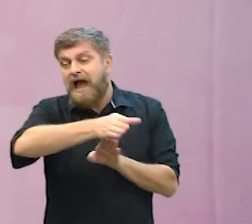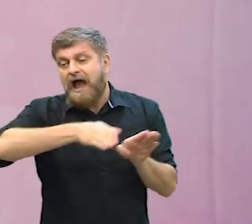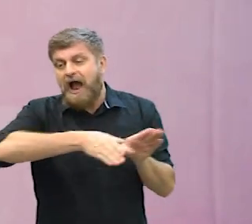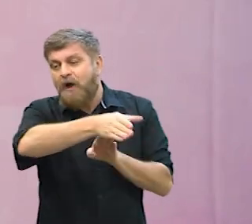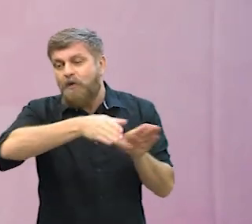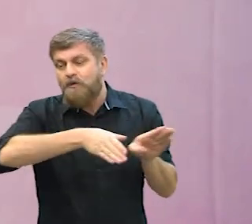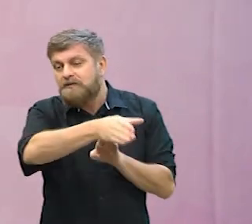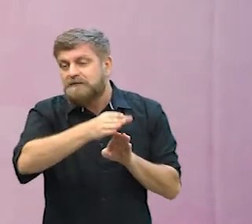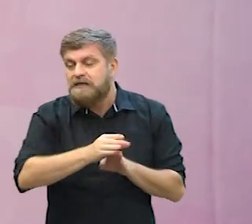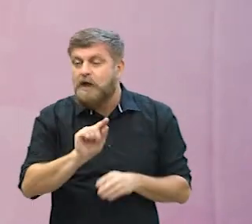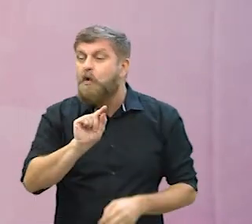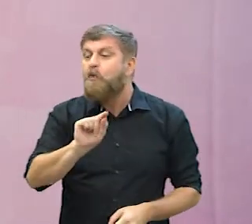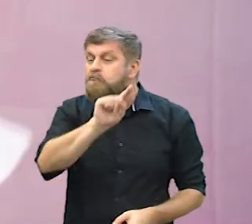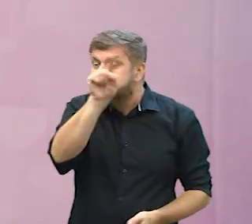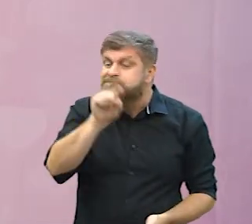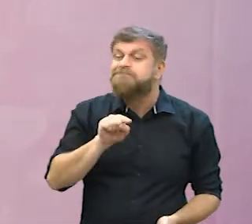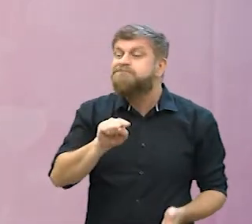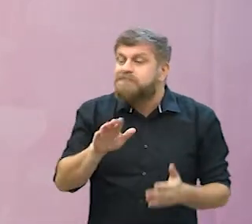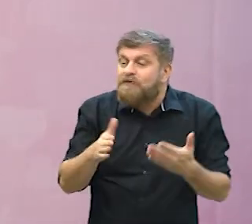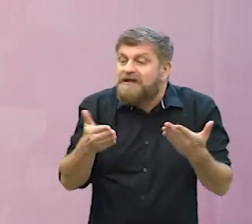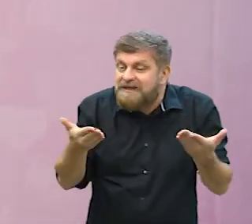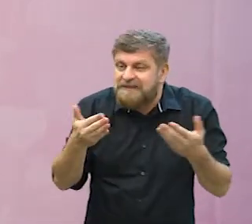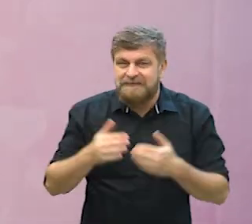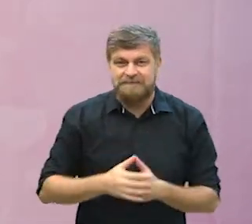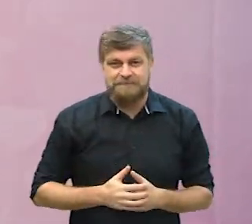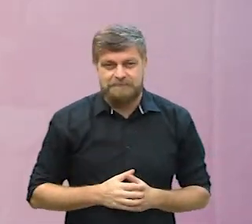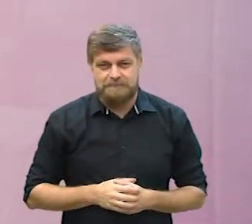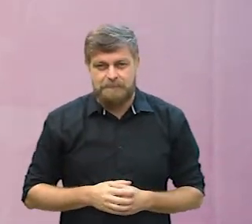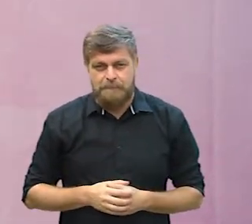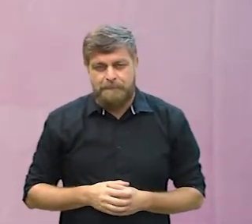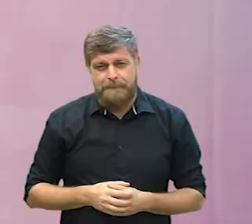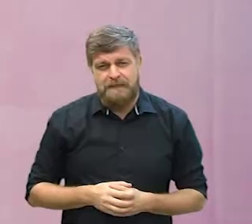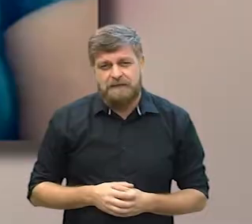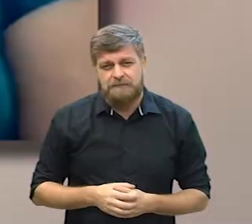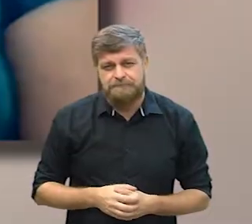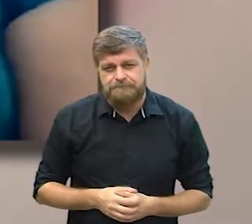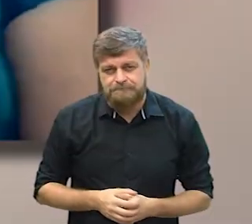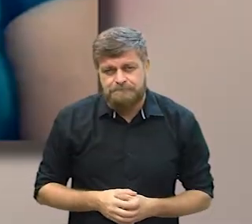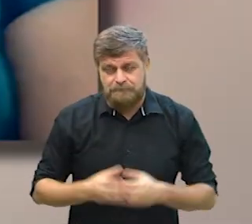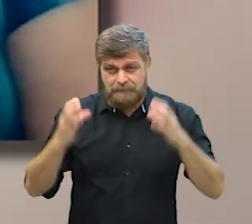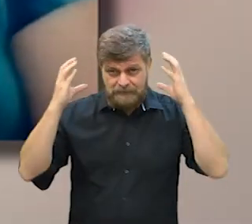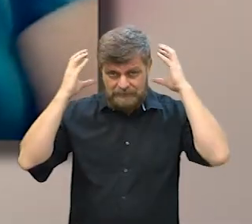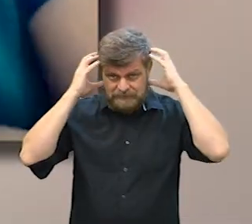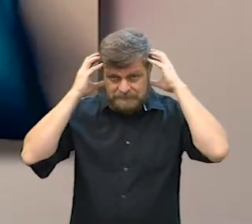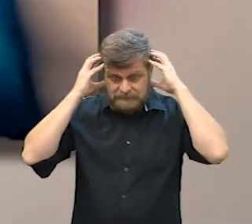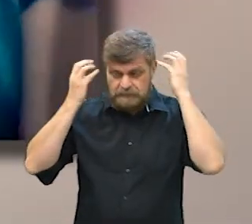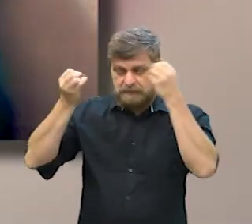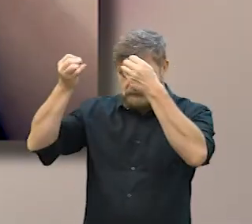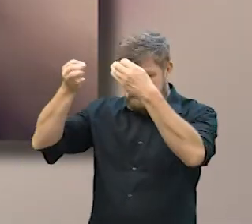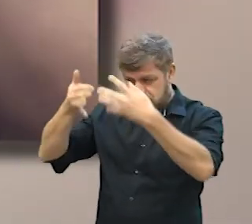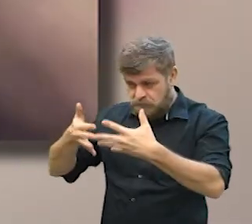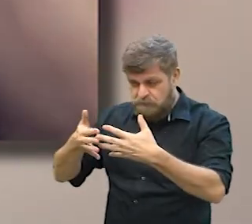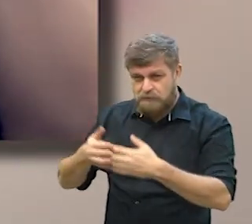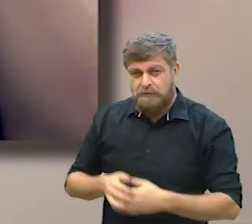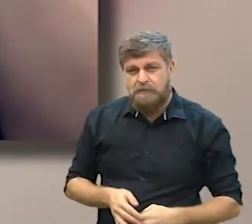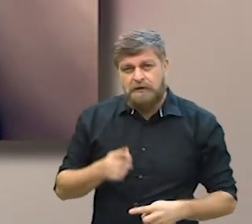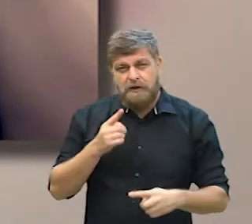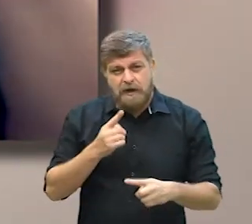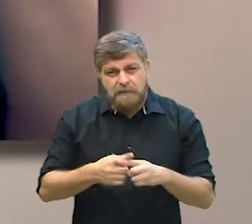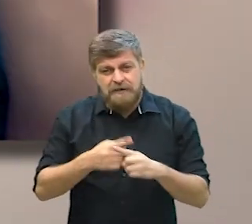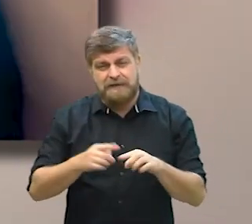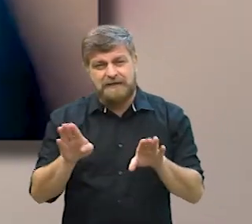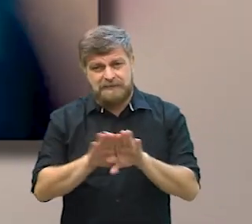autista. Qual que é o recado, qual a orientação que vocês dão? É como a Sandra, né,